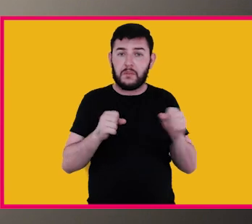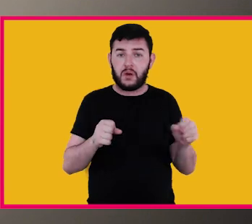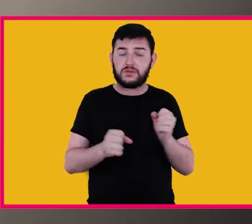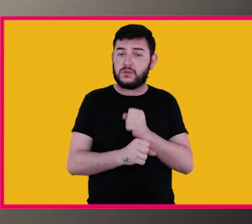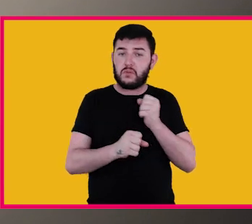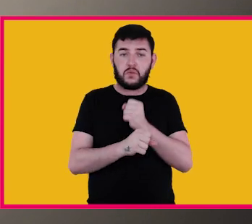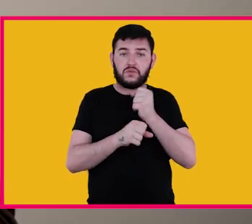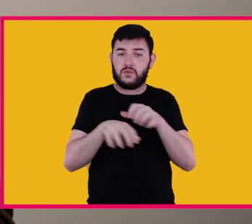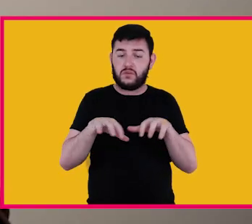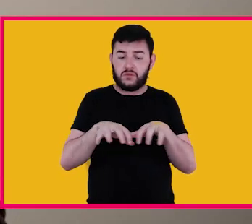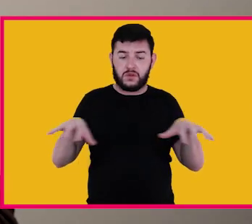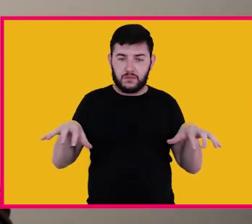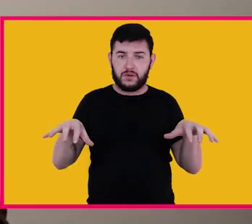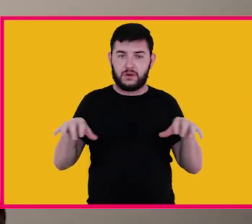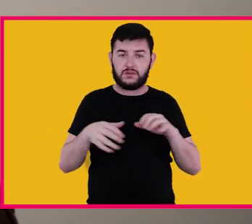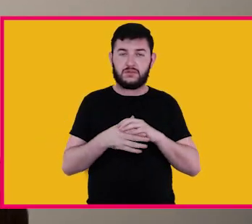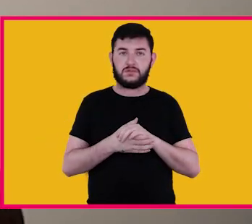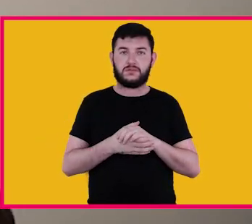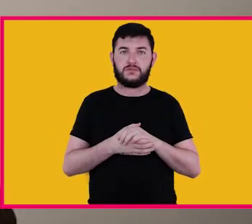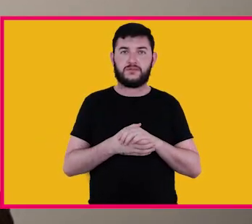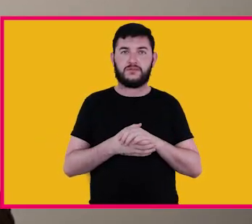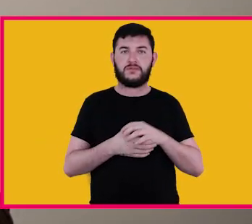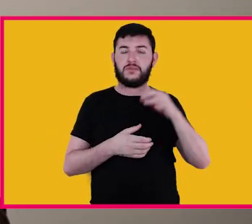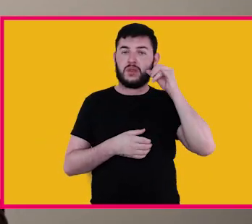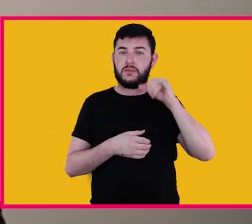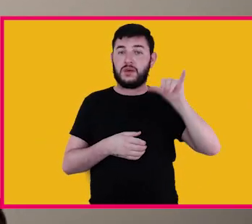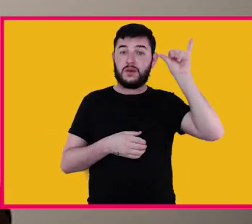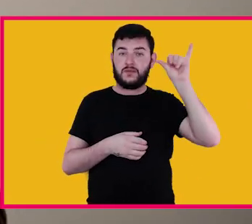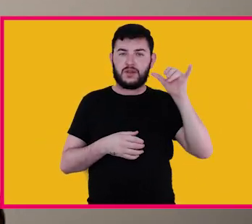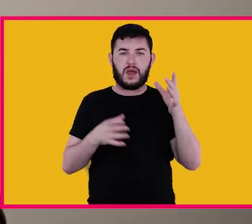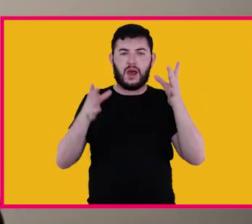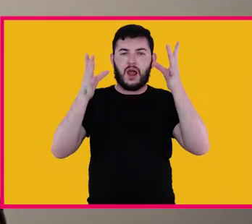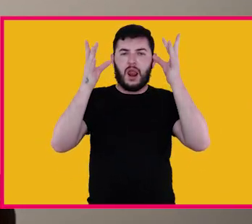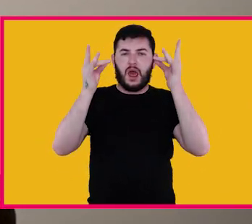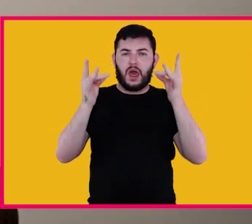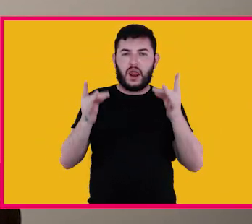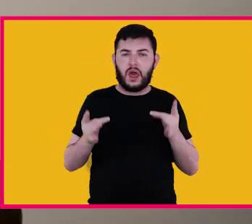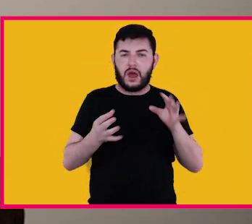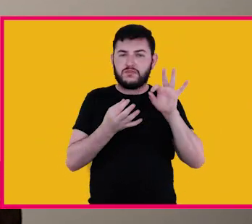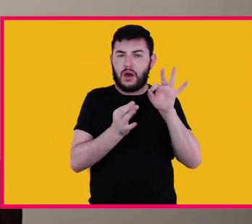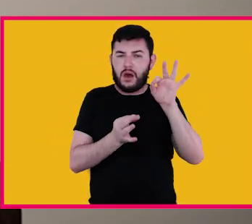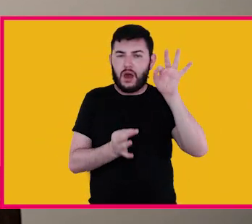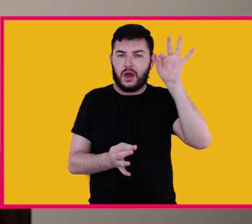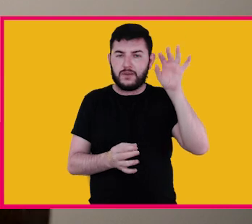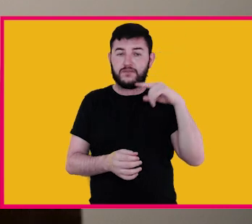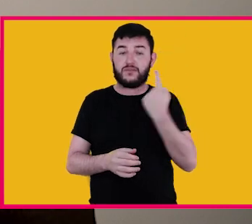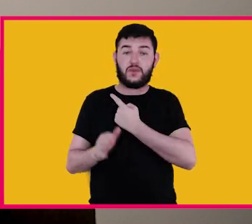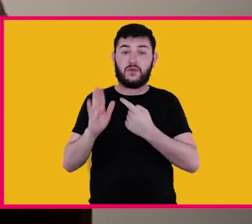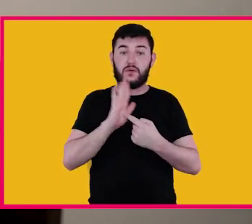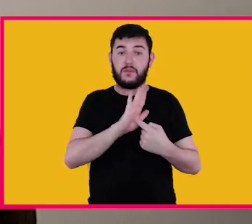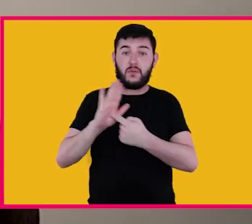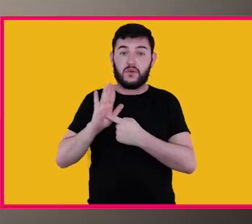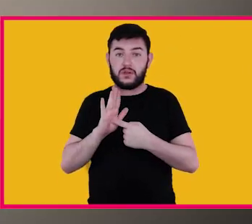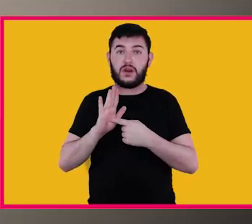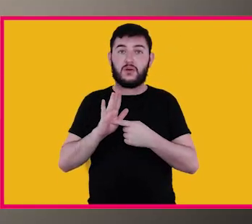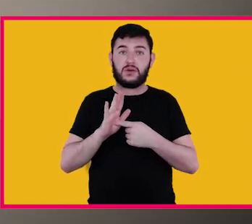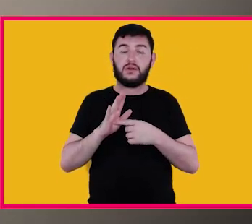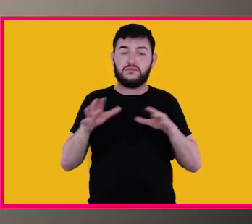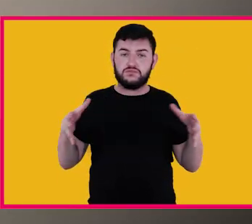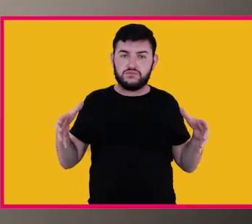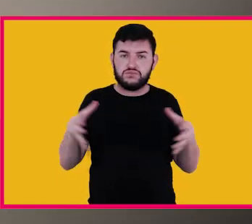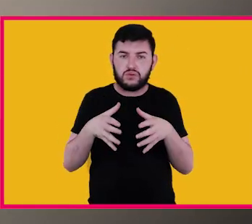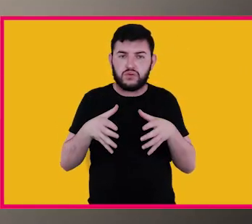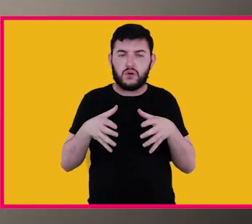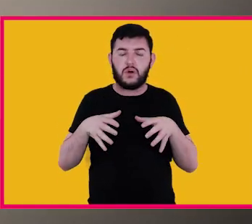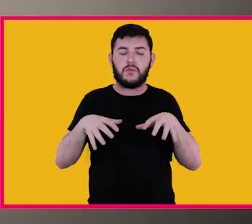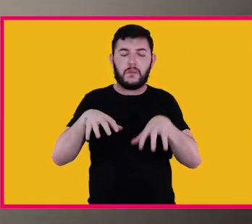processo de composição. Para não tornar muito extensa a nossa apresentação, vamos mostrar aqui basicamente esses conjuntos agrupados, mas no